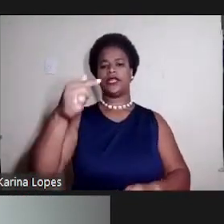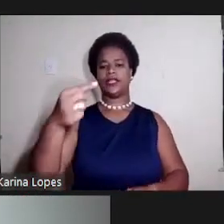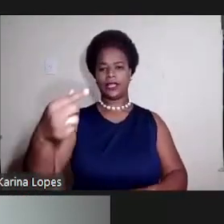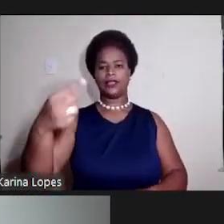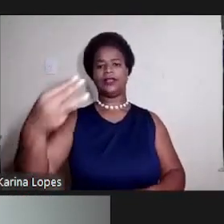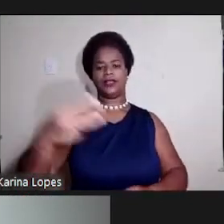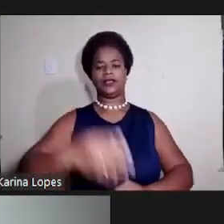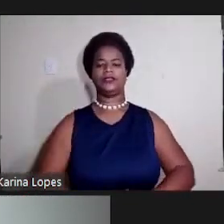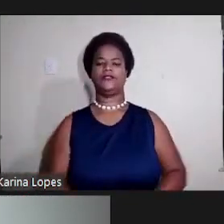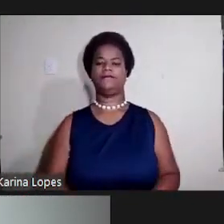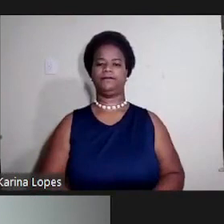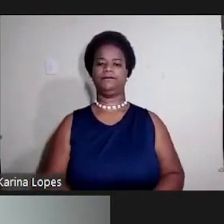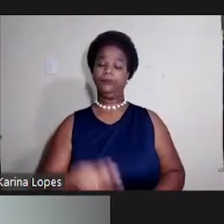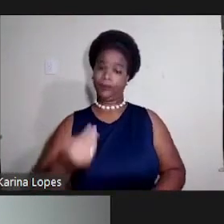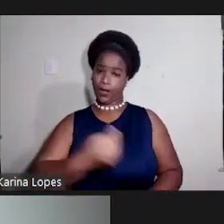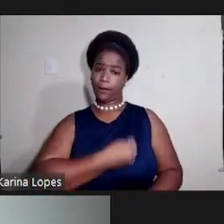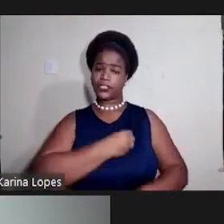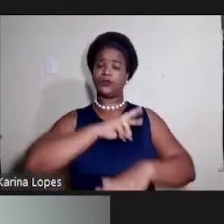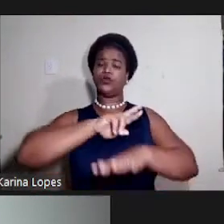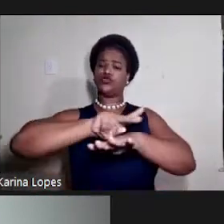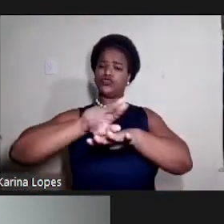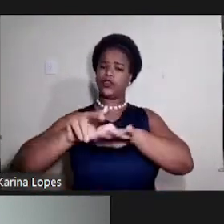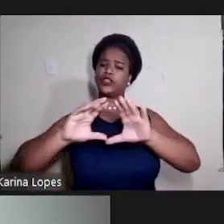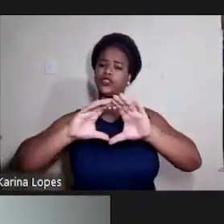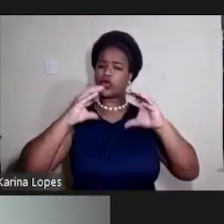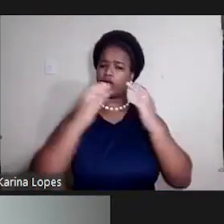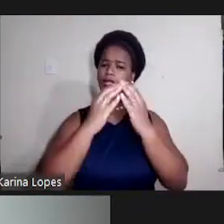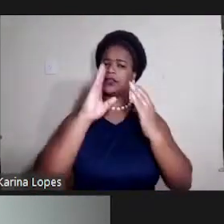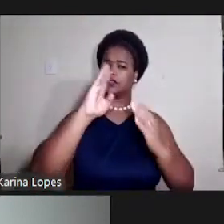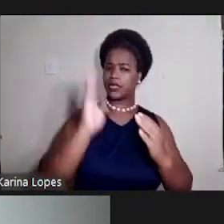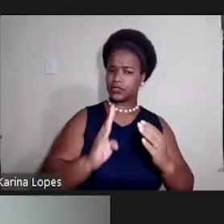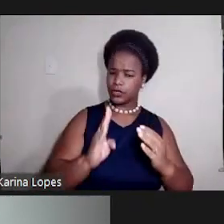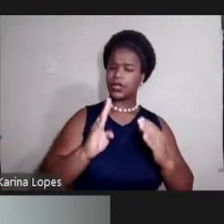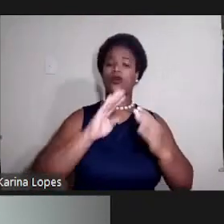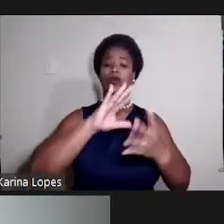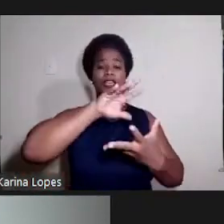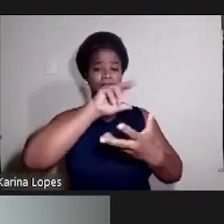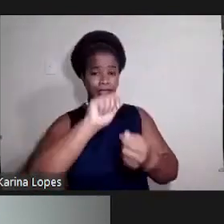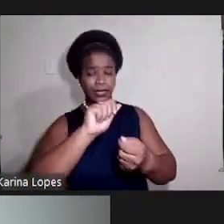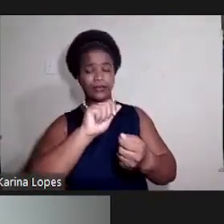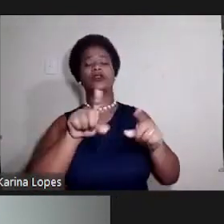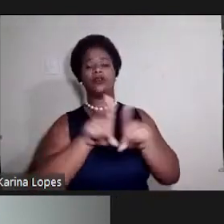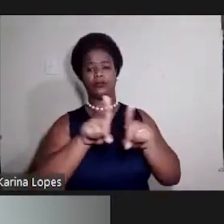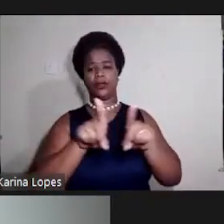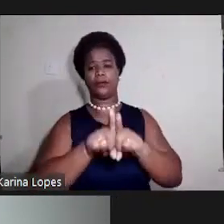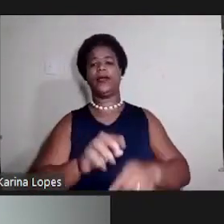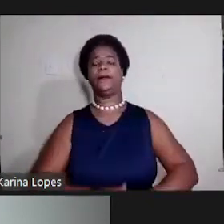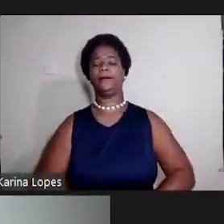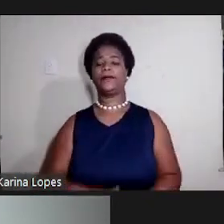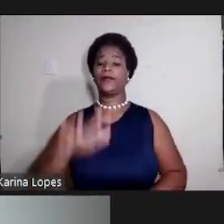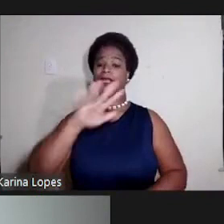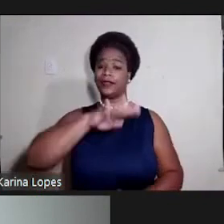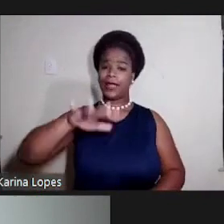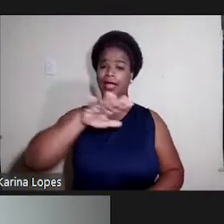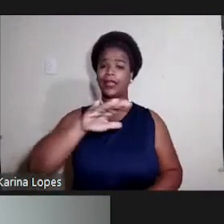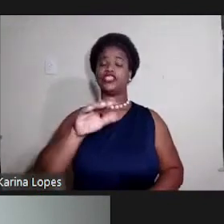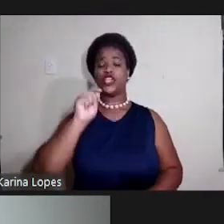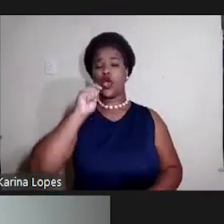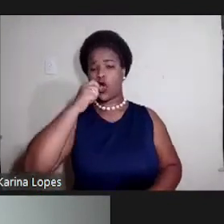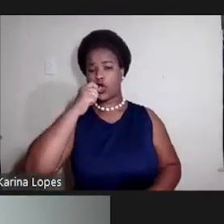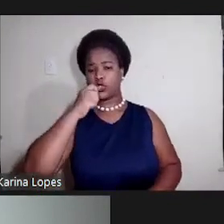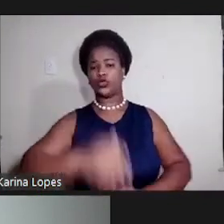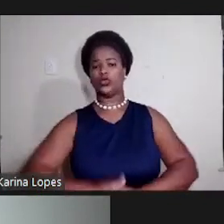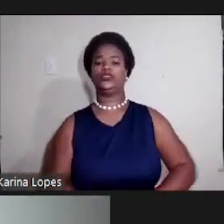Participou de diversos congressos nacionais e internacionais, no Brasil e no exterior, na área de odontologia.